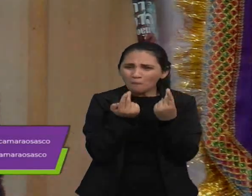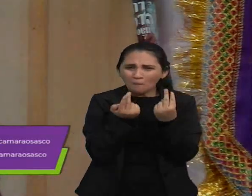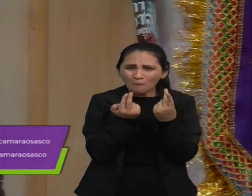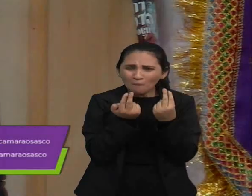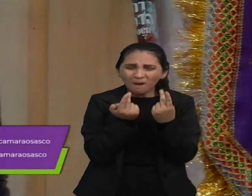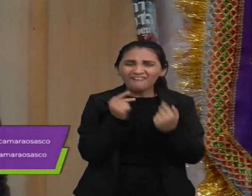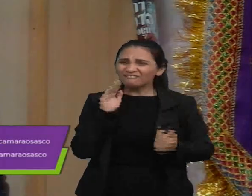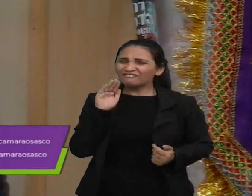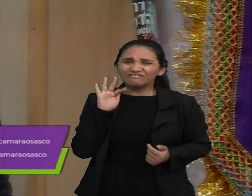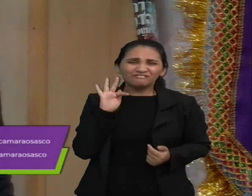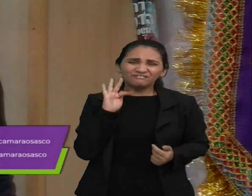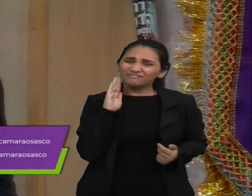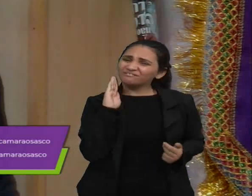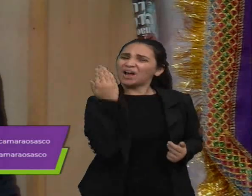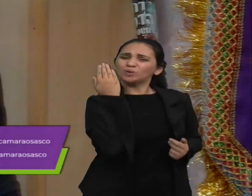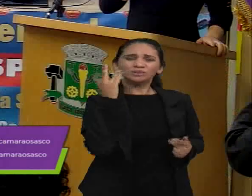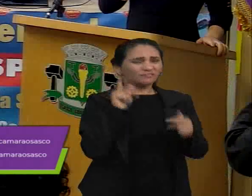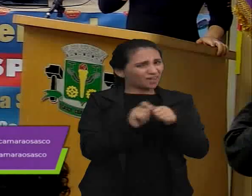gente trata assim